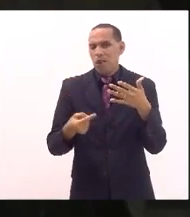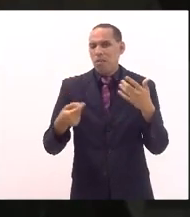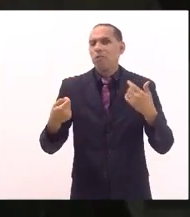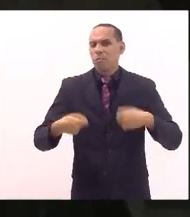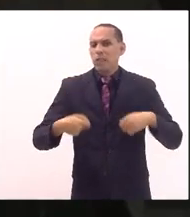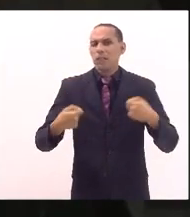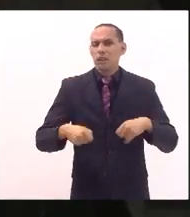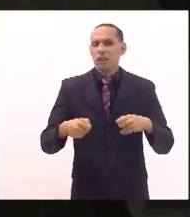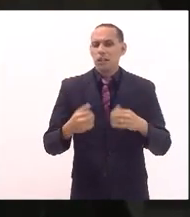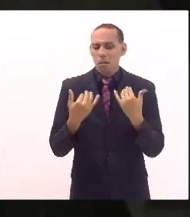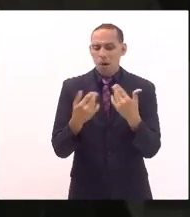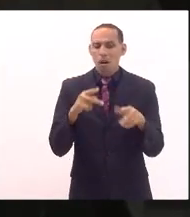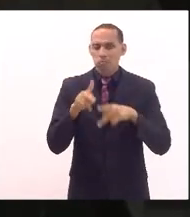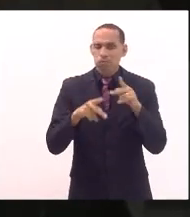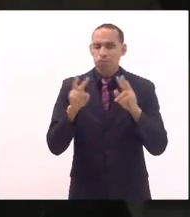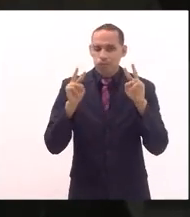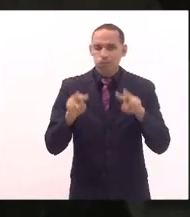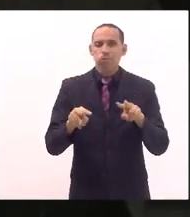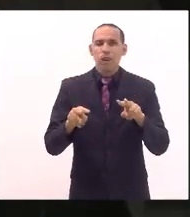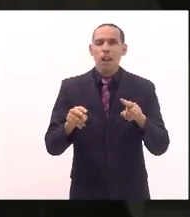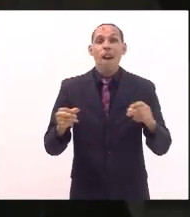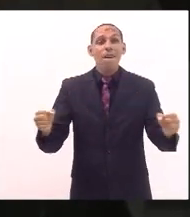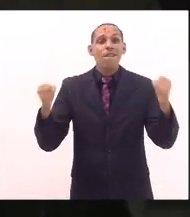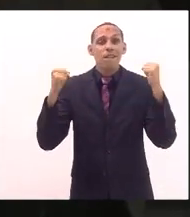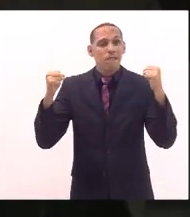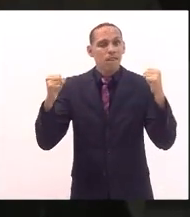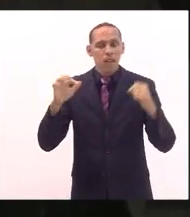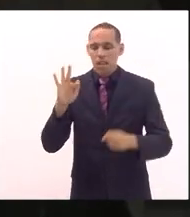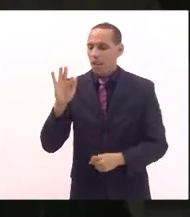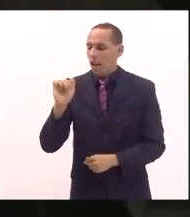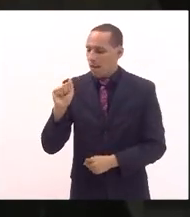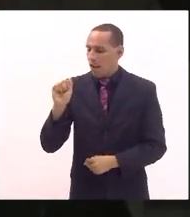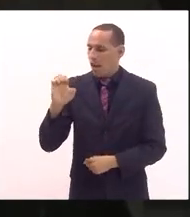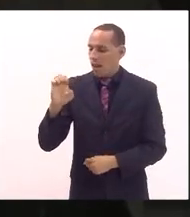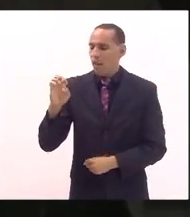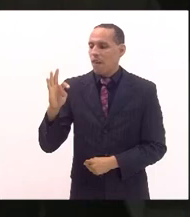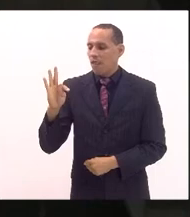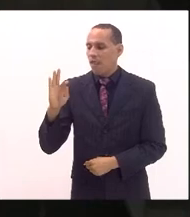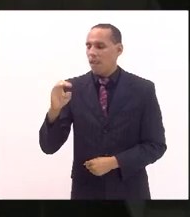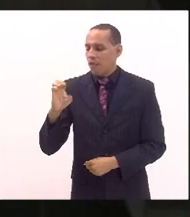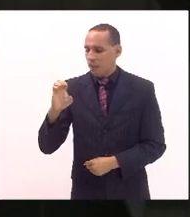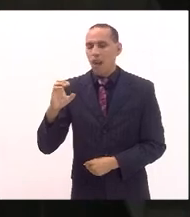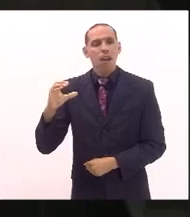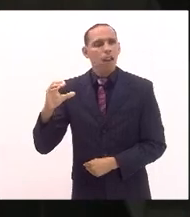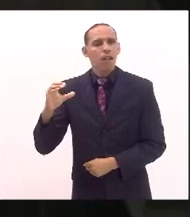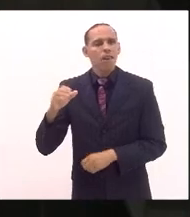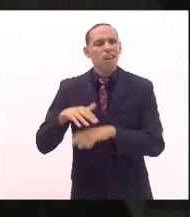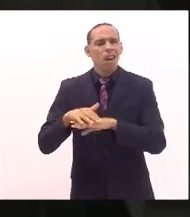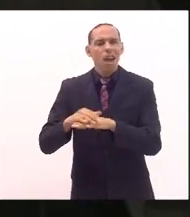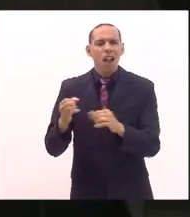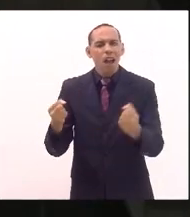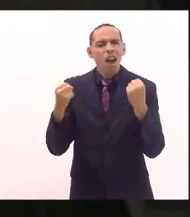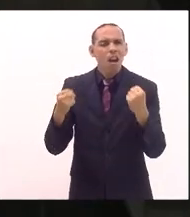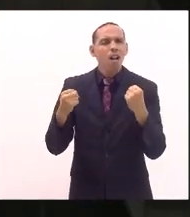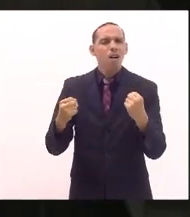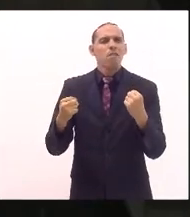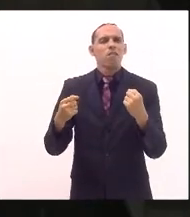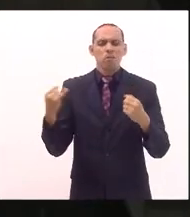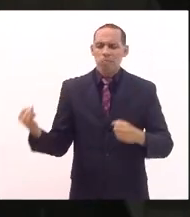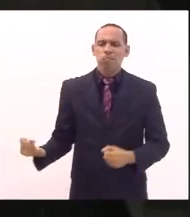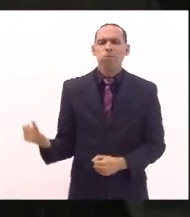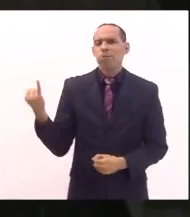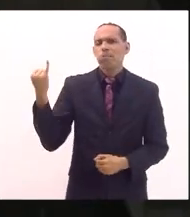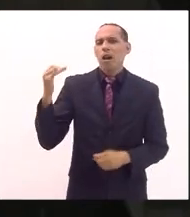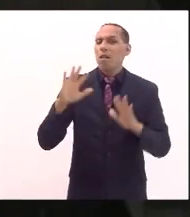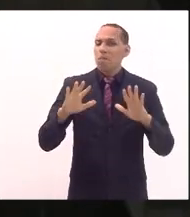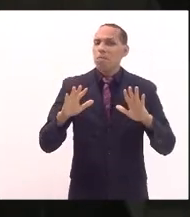sobrevieram na audiência de hoje viva Faetec tem uma rede forte potente importante mas precisa ser tratada